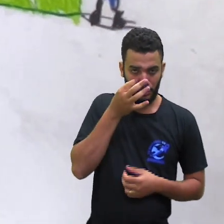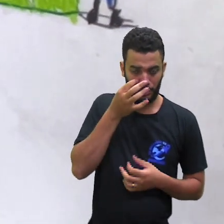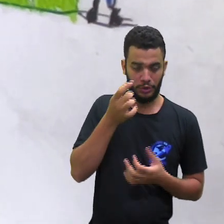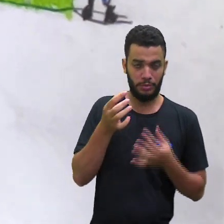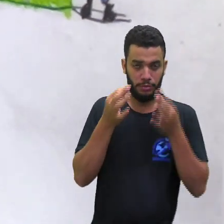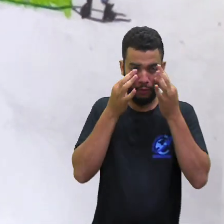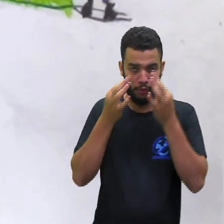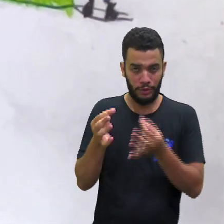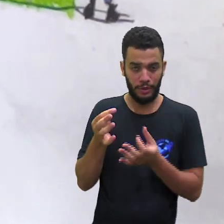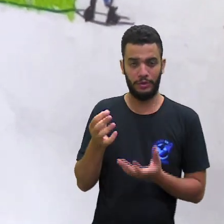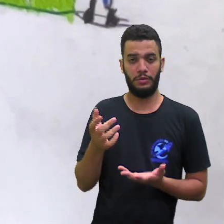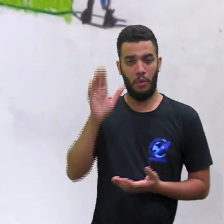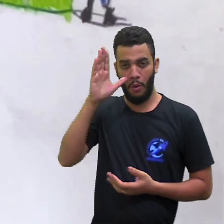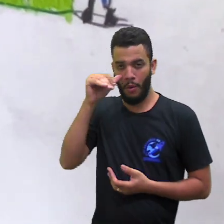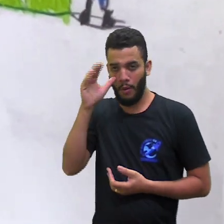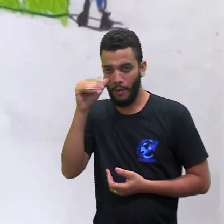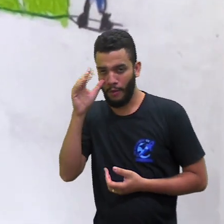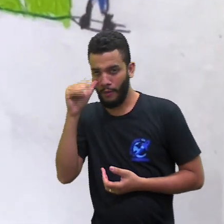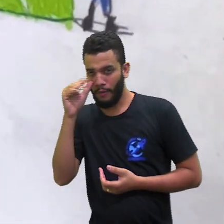fera, olha.